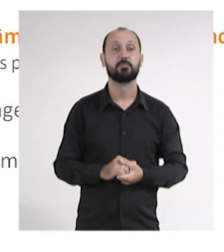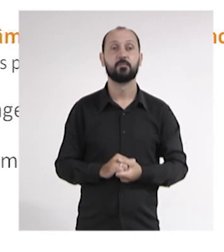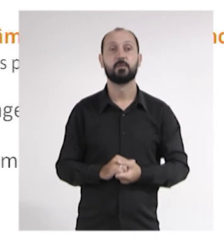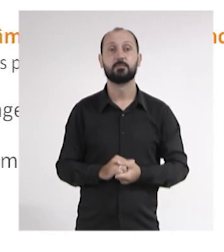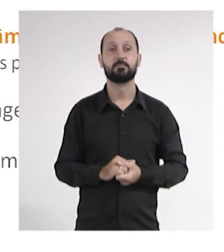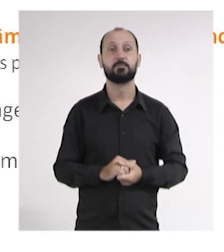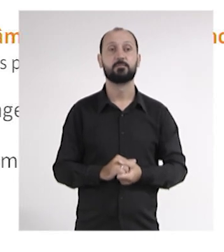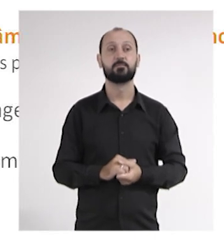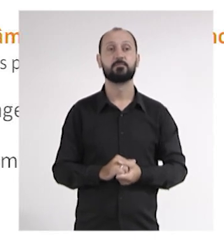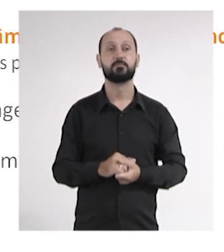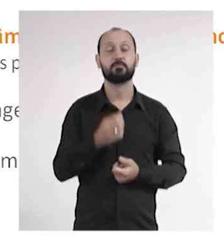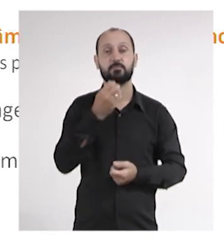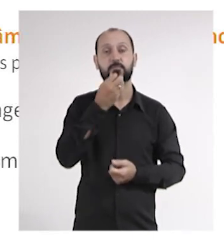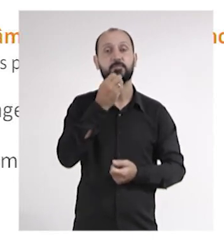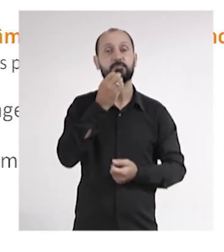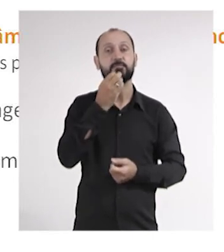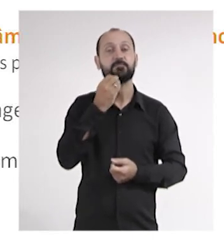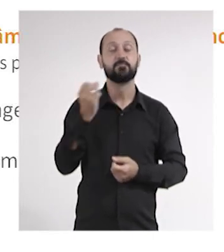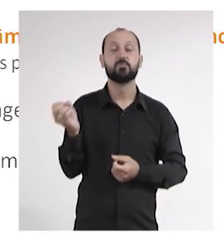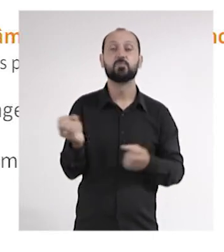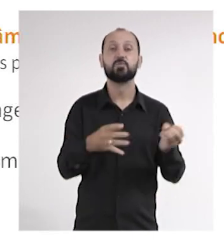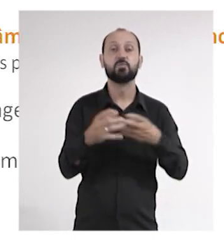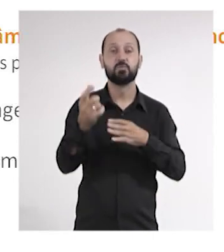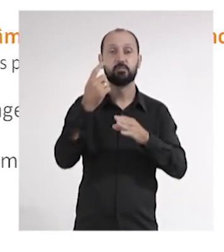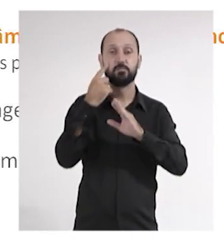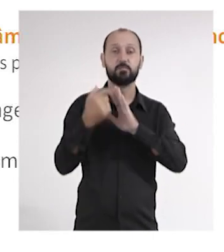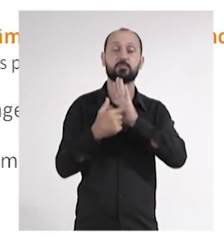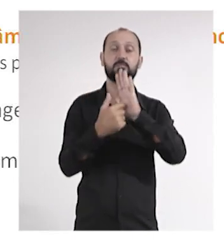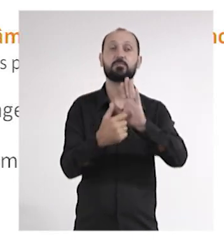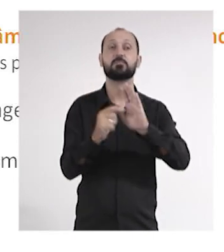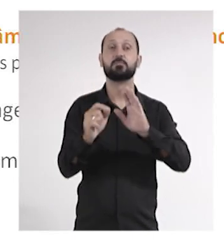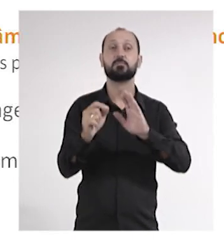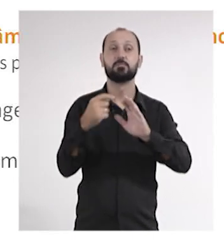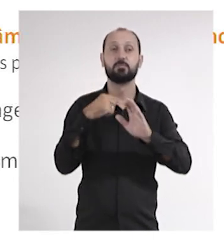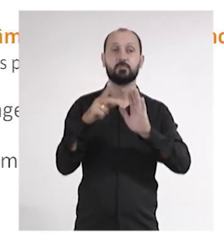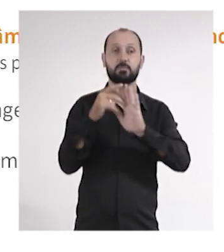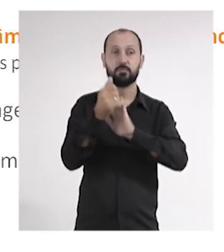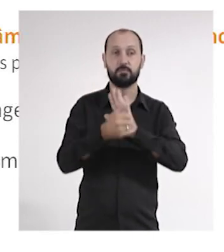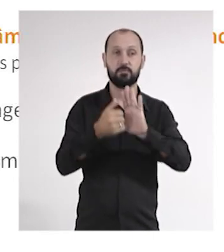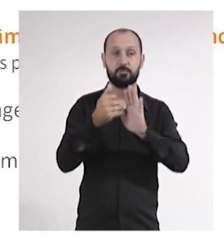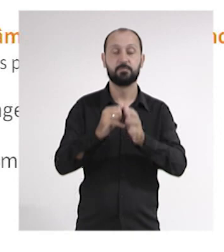Importantes inovações regulatórias por serem destacadas neste projeto.